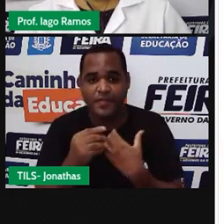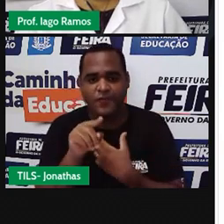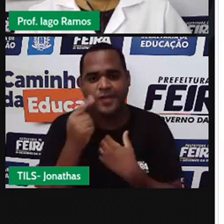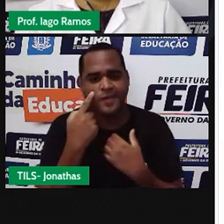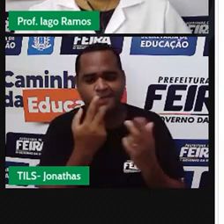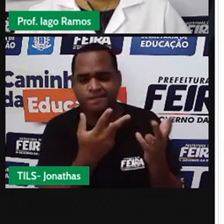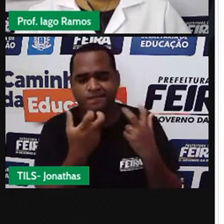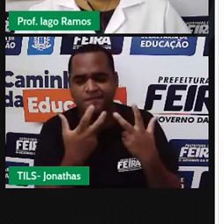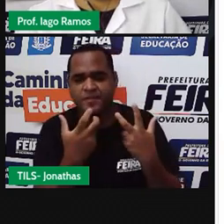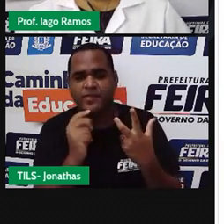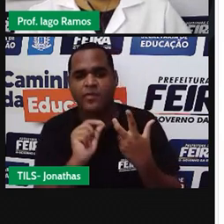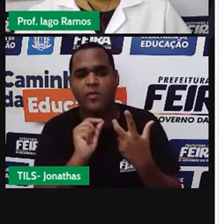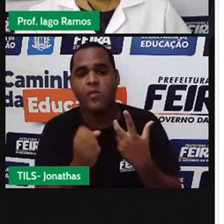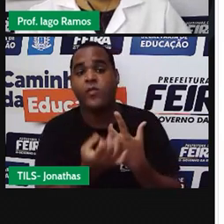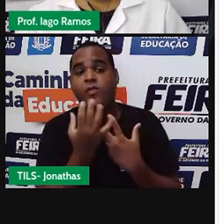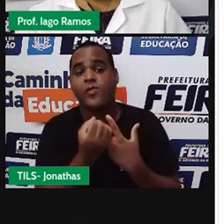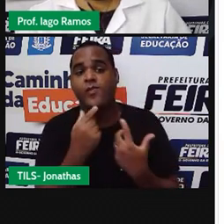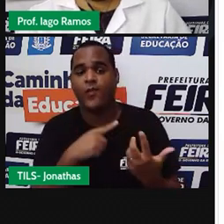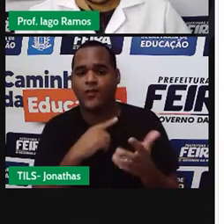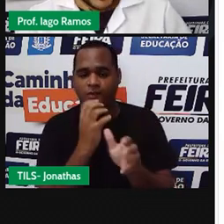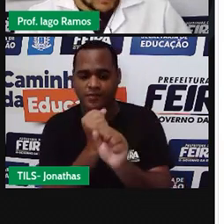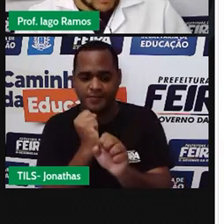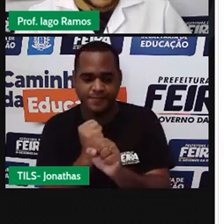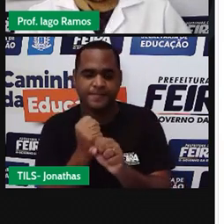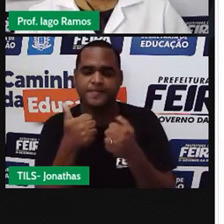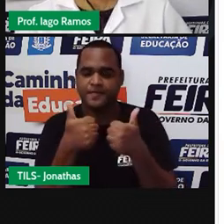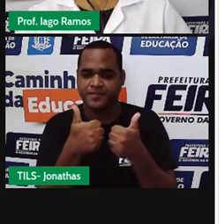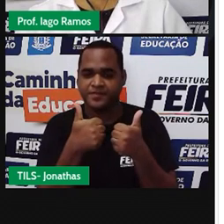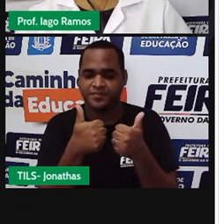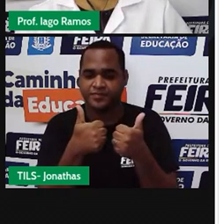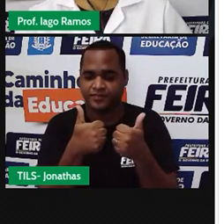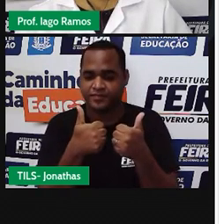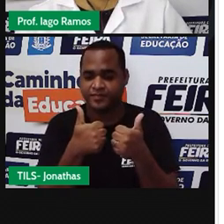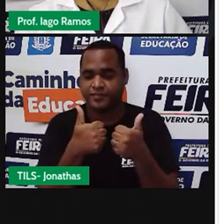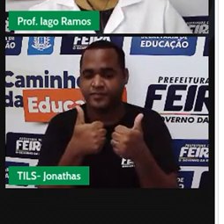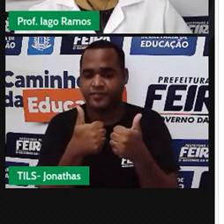perceber quantas tem no total Olha só 2